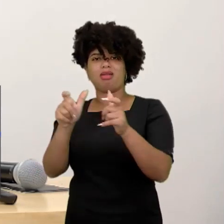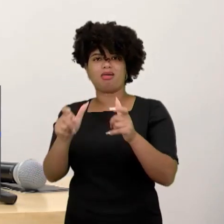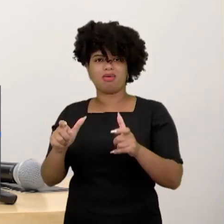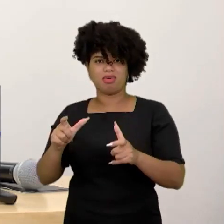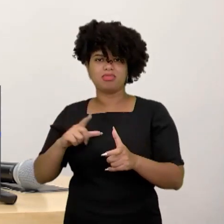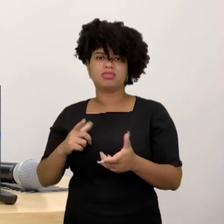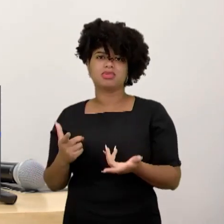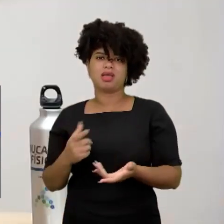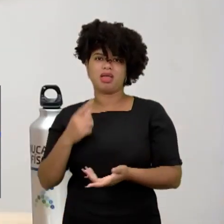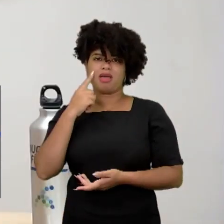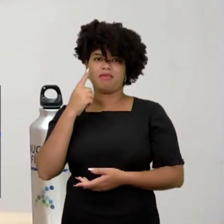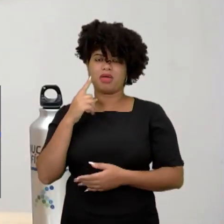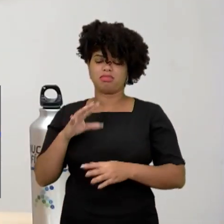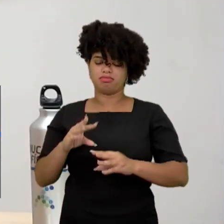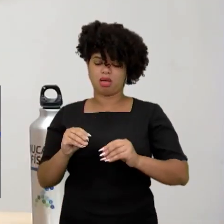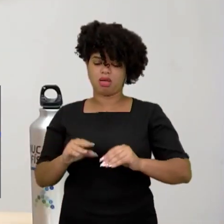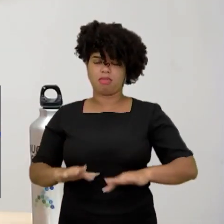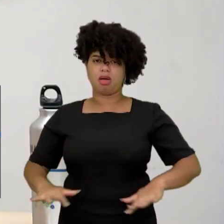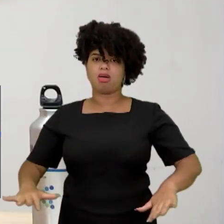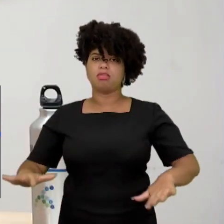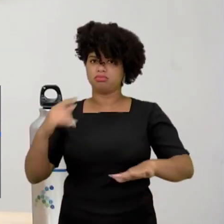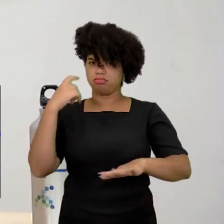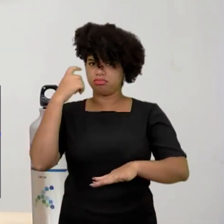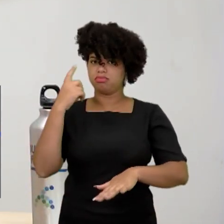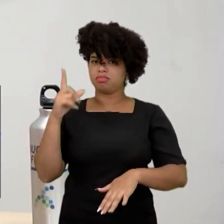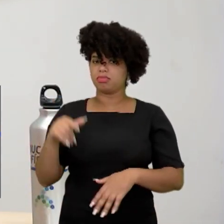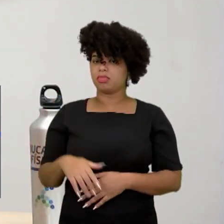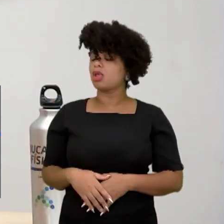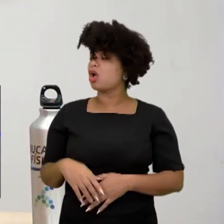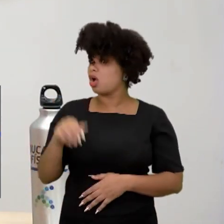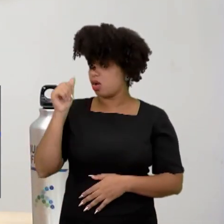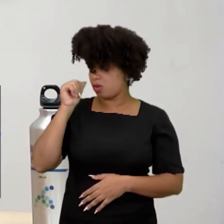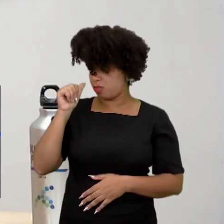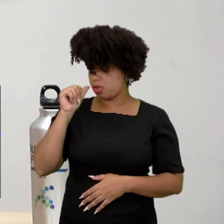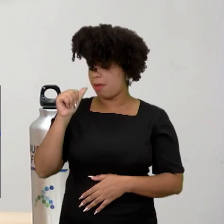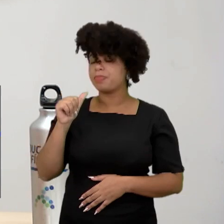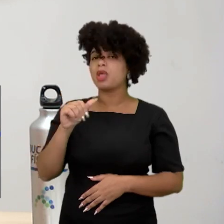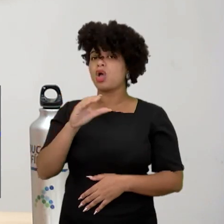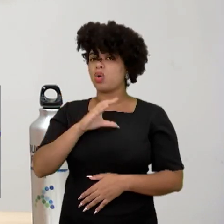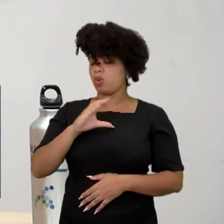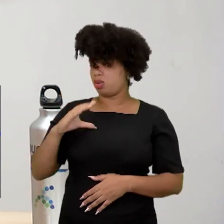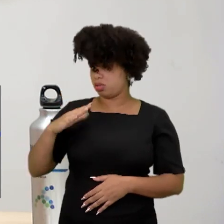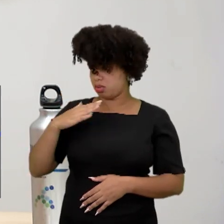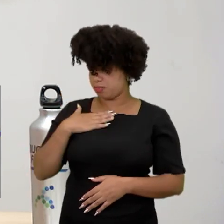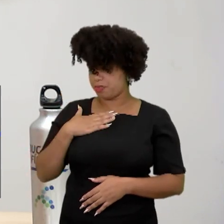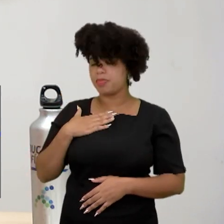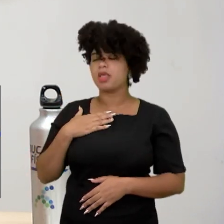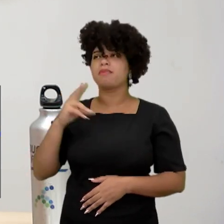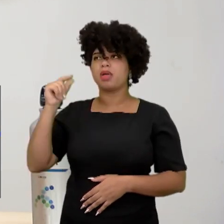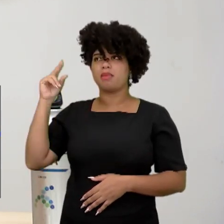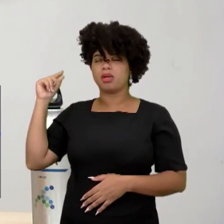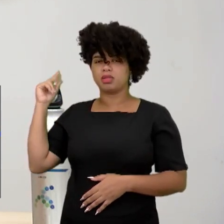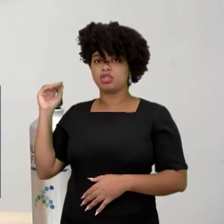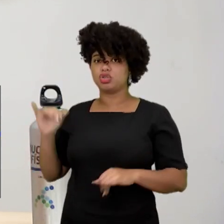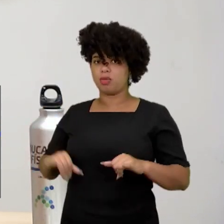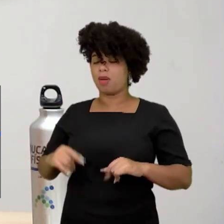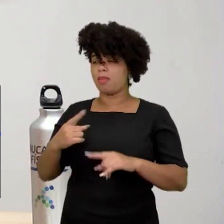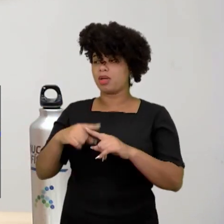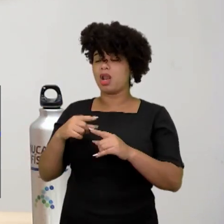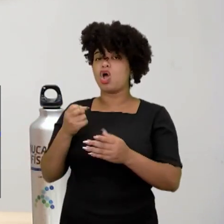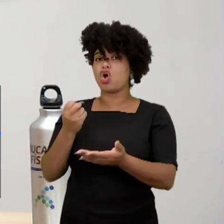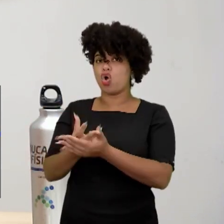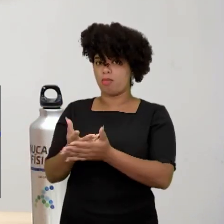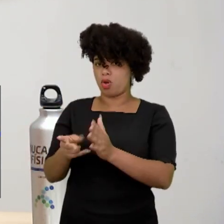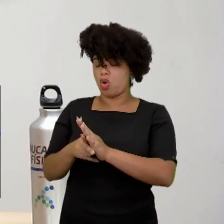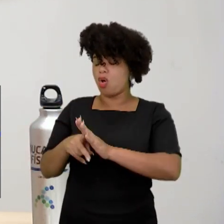de acabar com o solo fértil, a coisa aí é preocupante, né? Você sabe que minha cunhada já está sofrendo com isso. Há muitos anos atrás, ela comprou uma fazenda de palmito